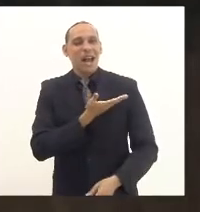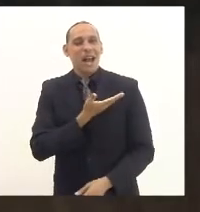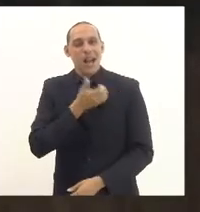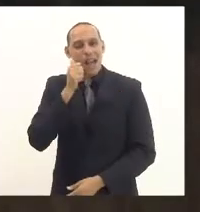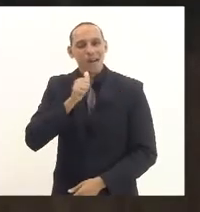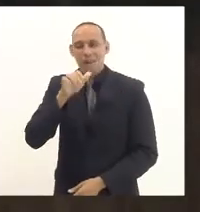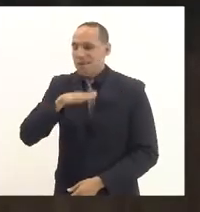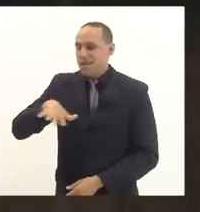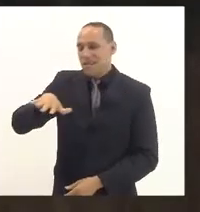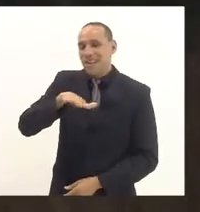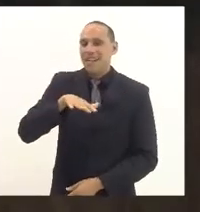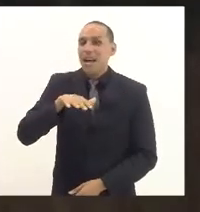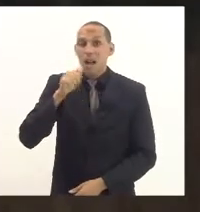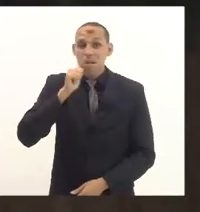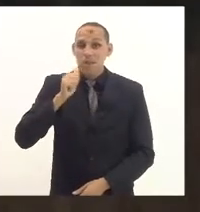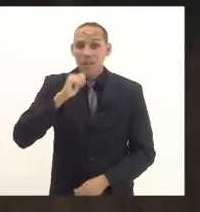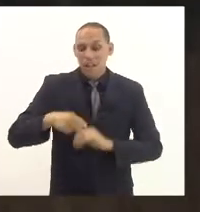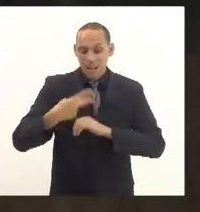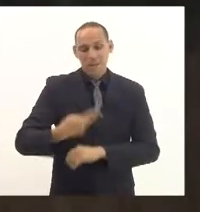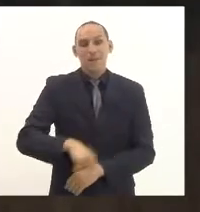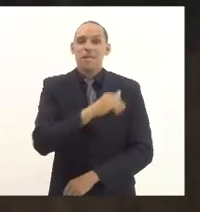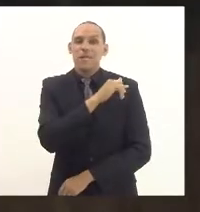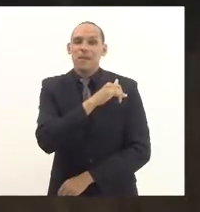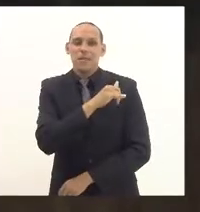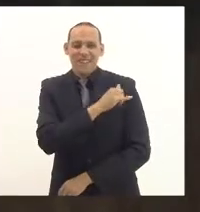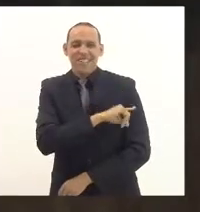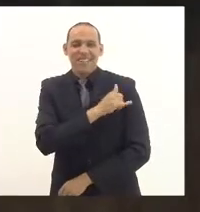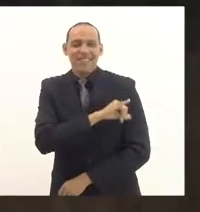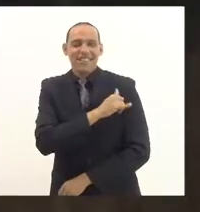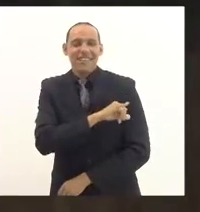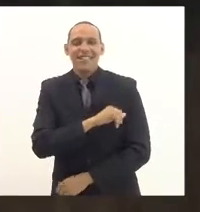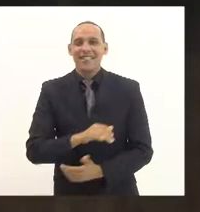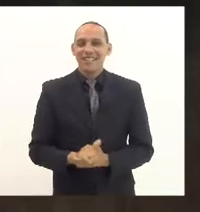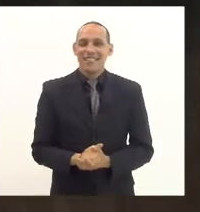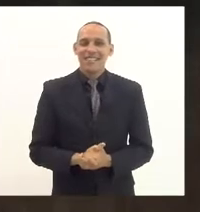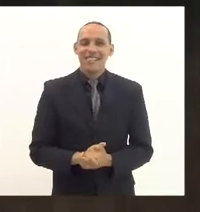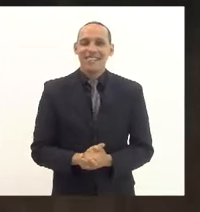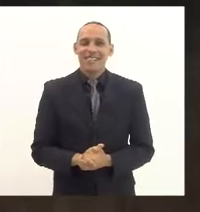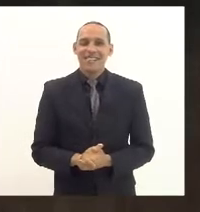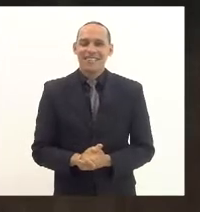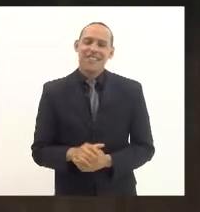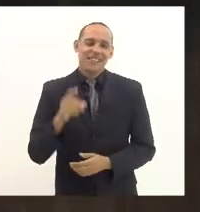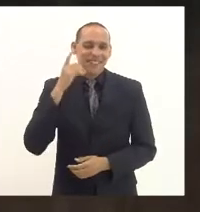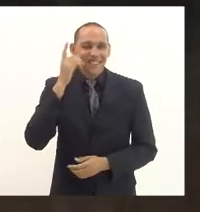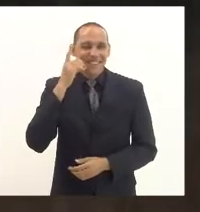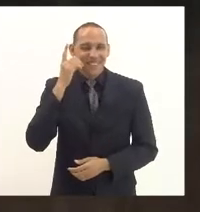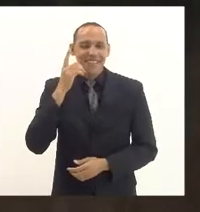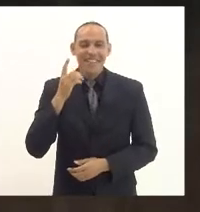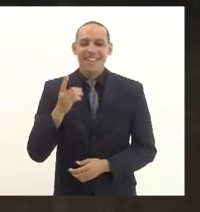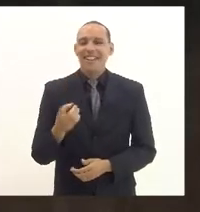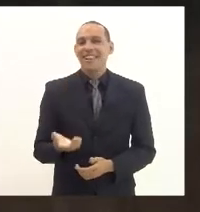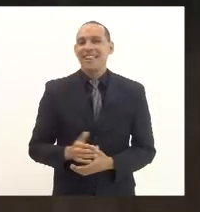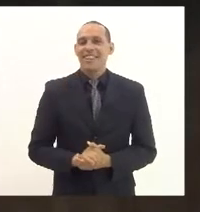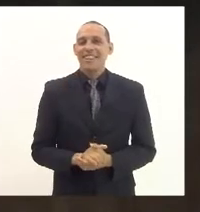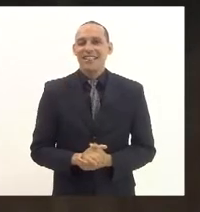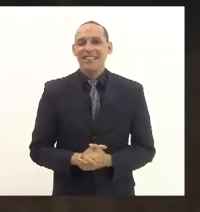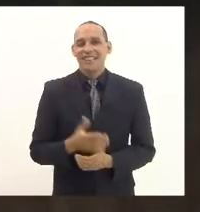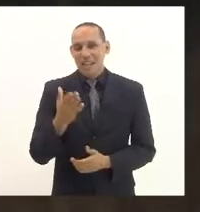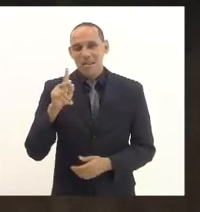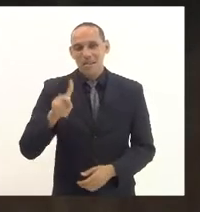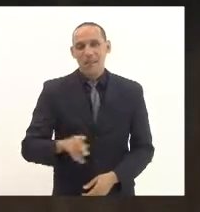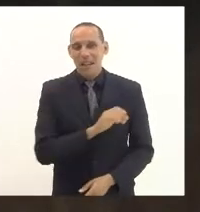mulher. E as mulheres do nosso Estado, o Rio de Janeiro, deputado nosso querido presidente